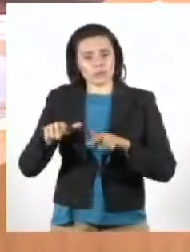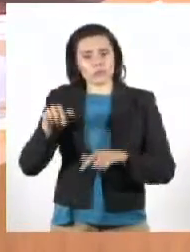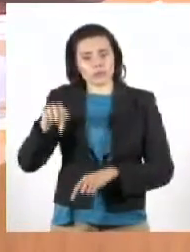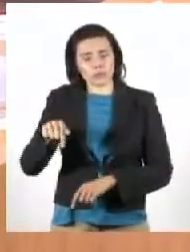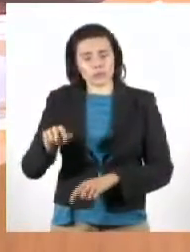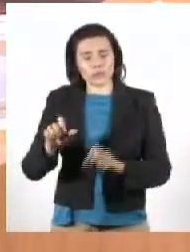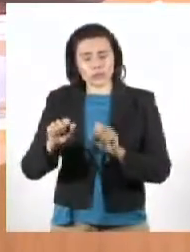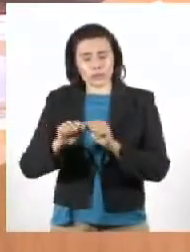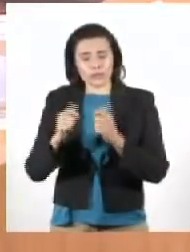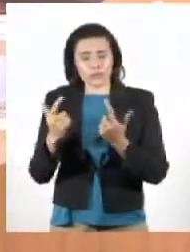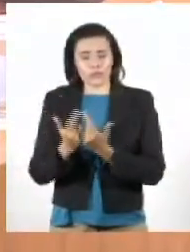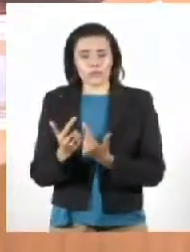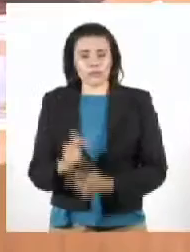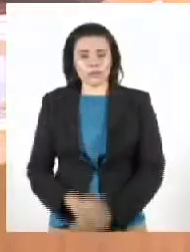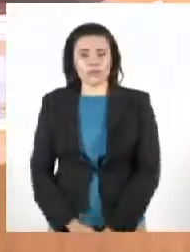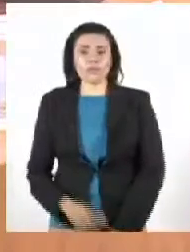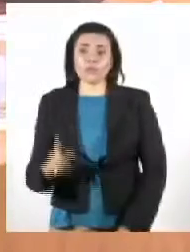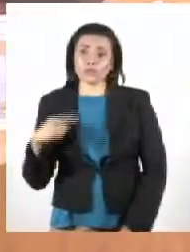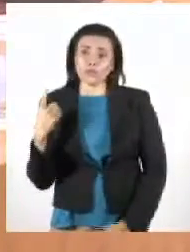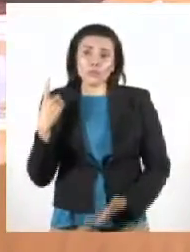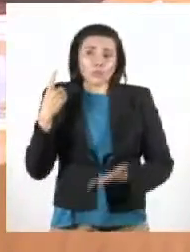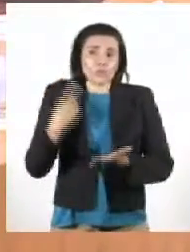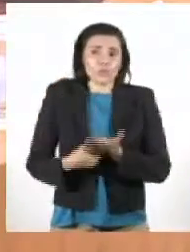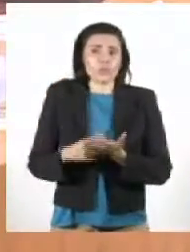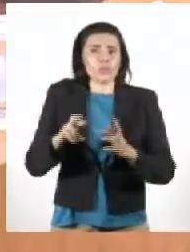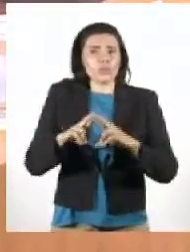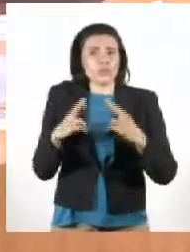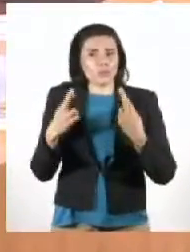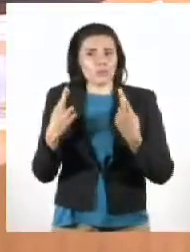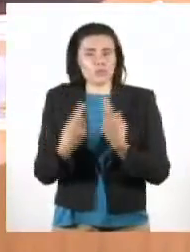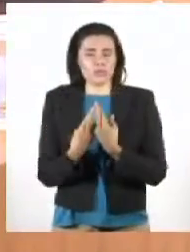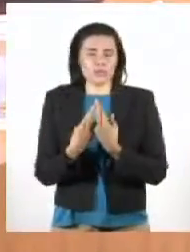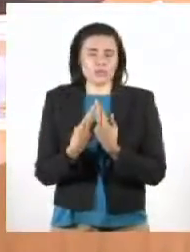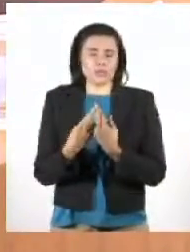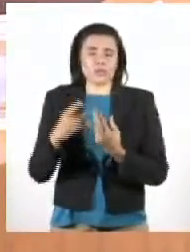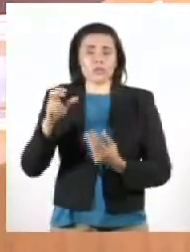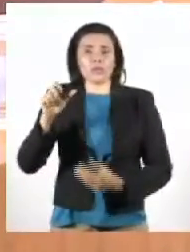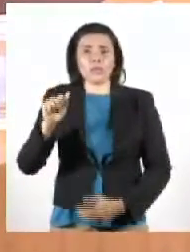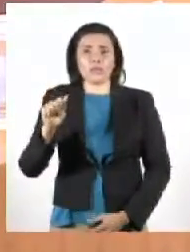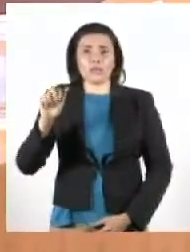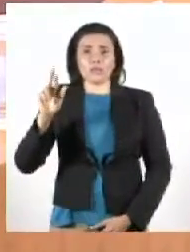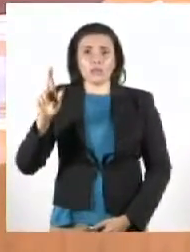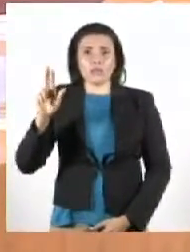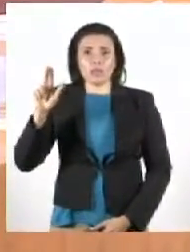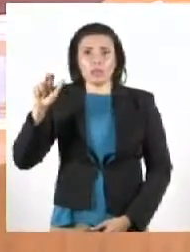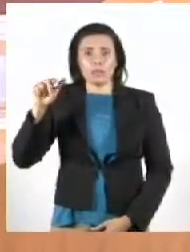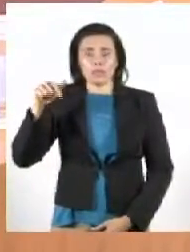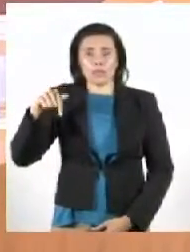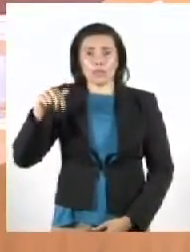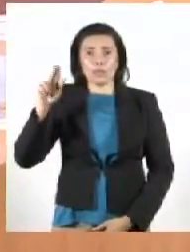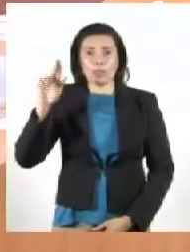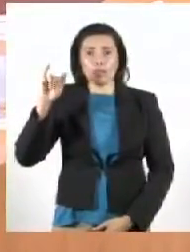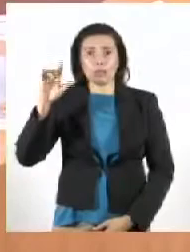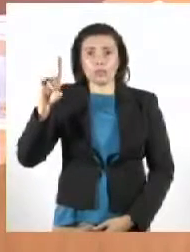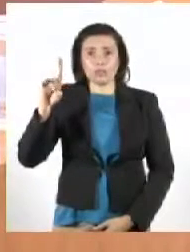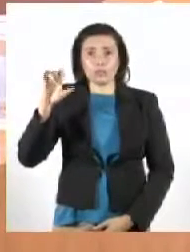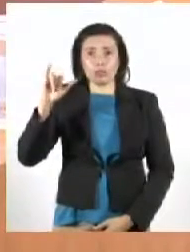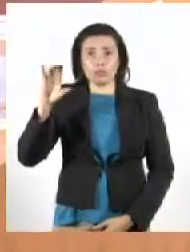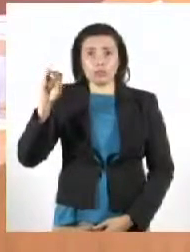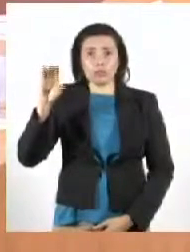Comissão Arquidiocesana de Justiça e Paz, a Arquidiocese de São Luís, o governador Flávio